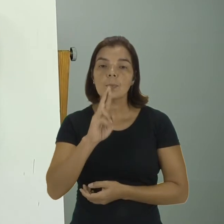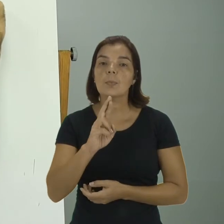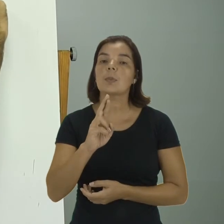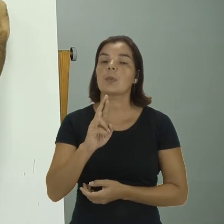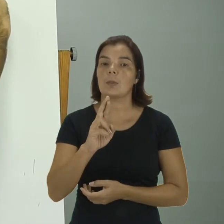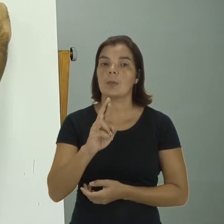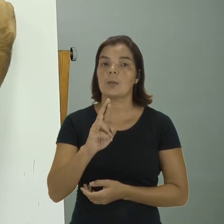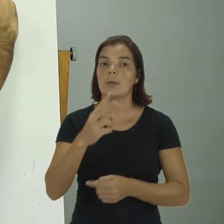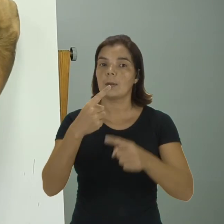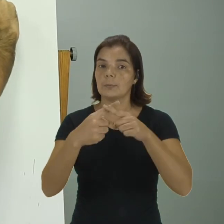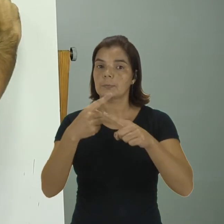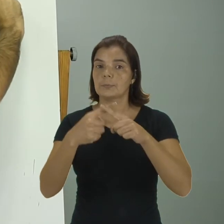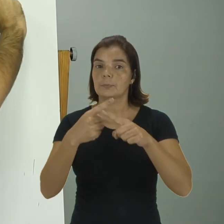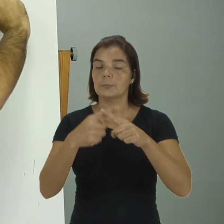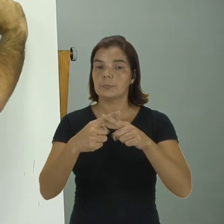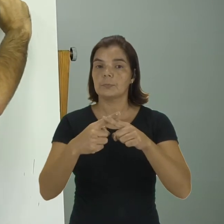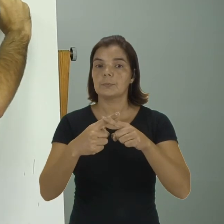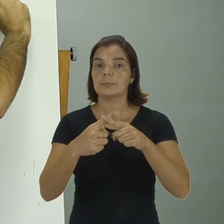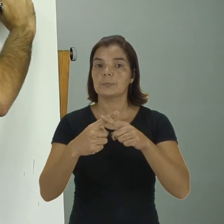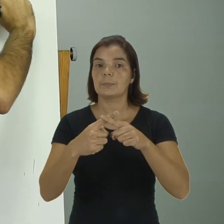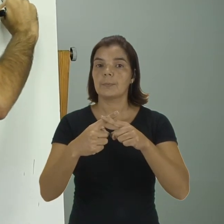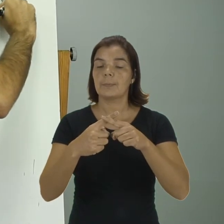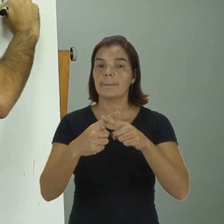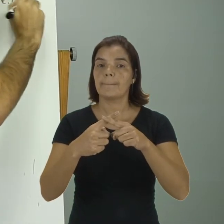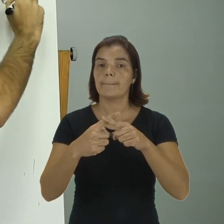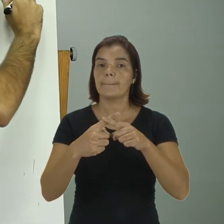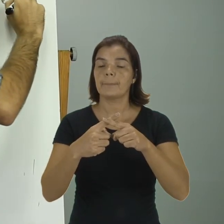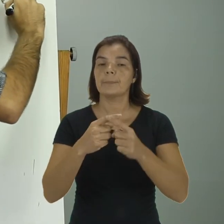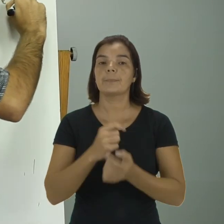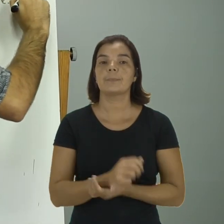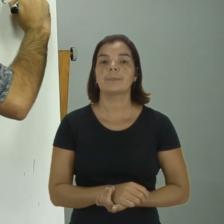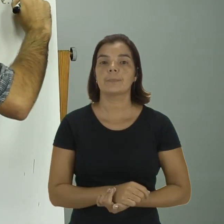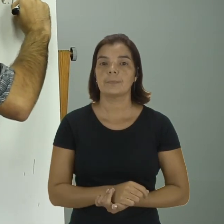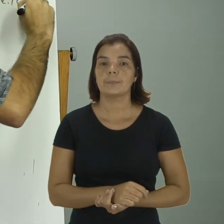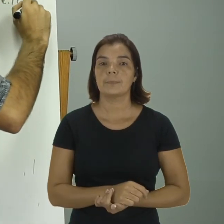multiplicação, né, vai dar